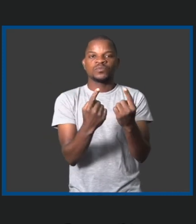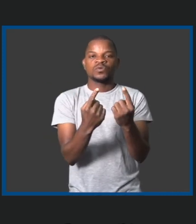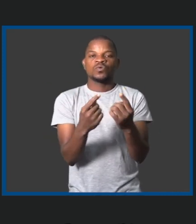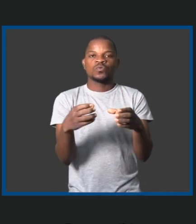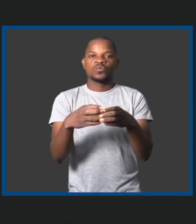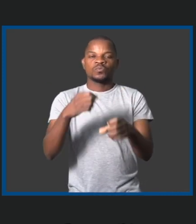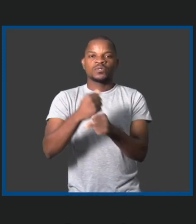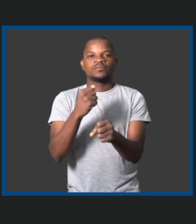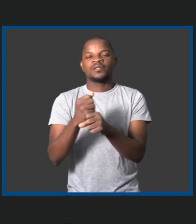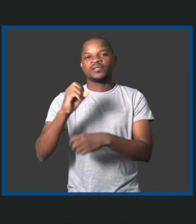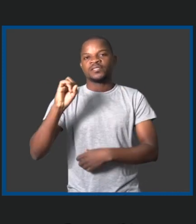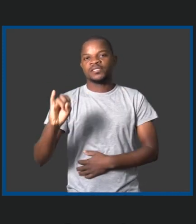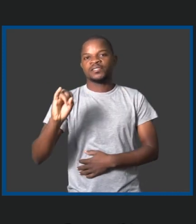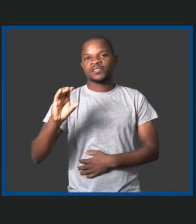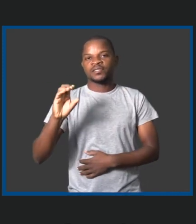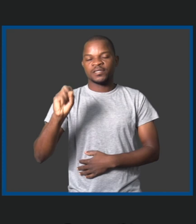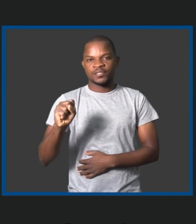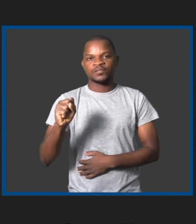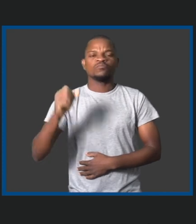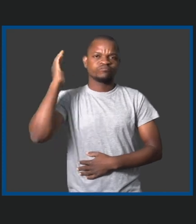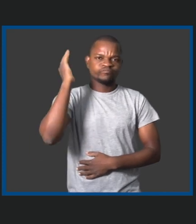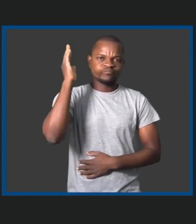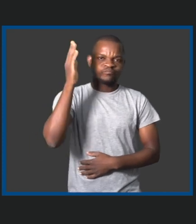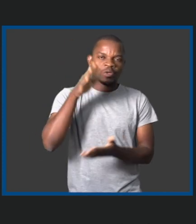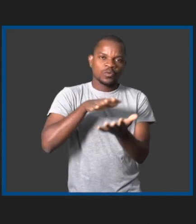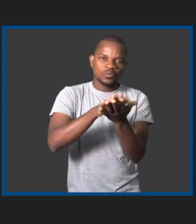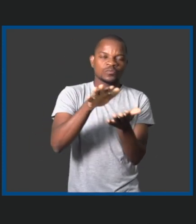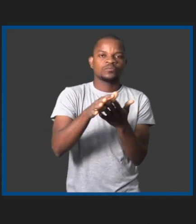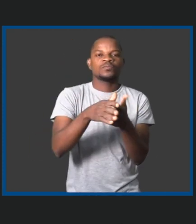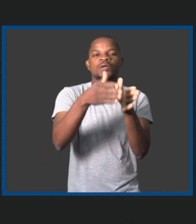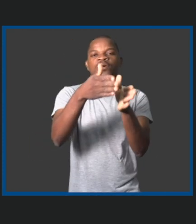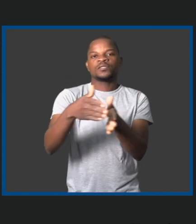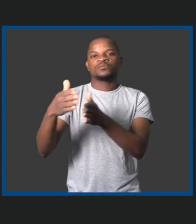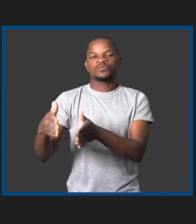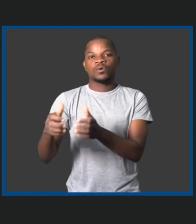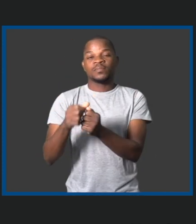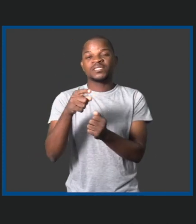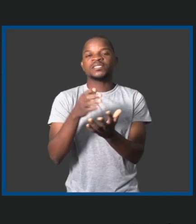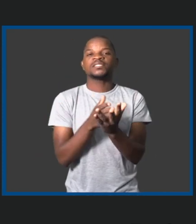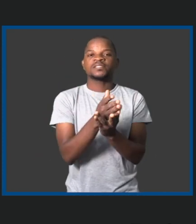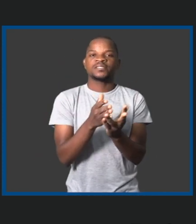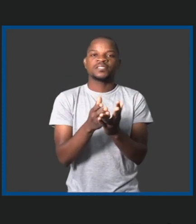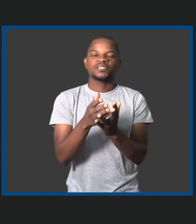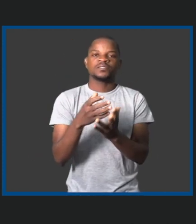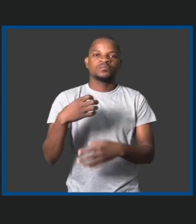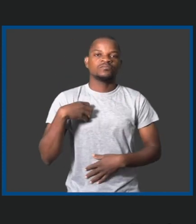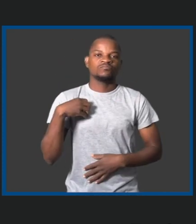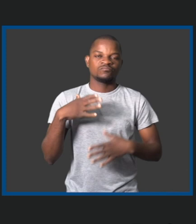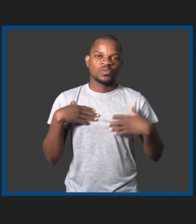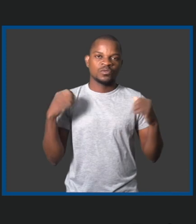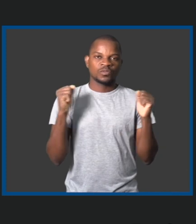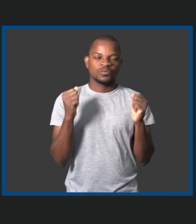é que os colegas do ICS podem passar as mensagens, que é para abrangir o maior número de pessoas. Essa é uma estratégia que o Ministério também